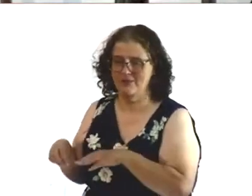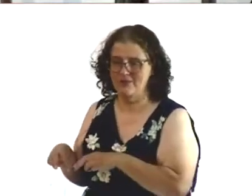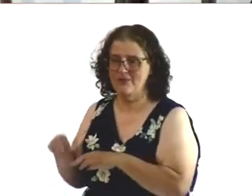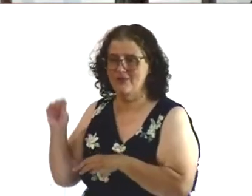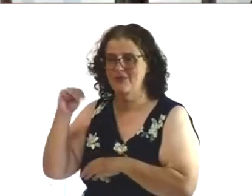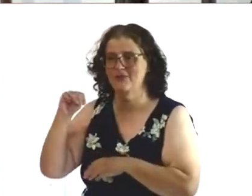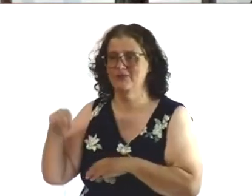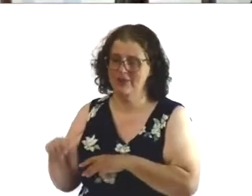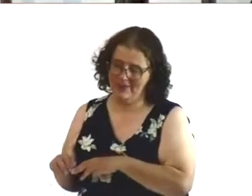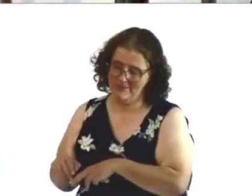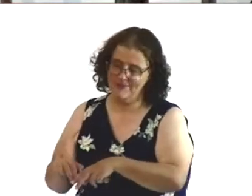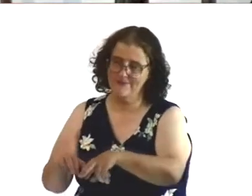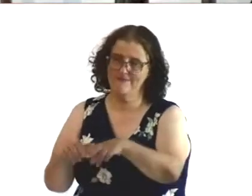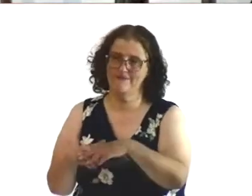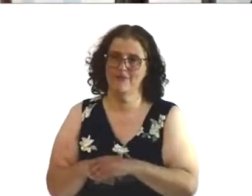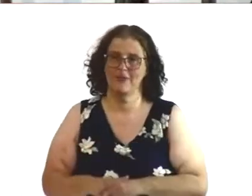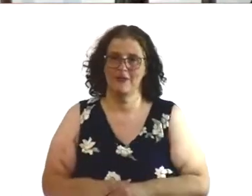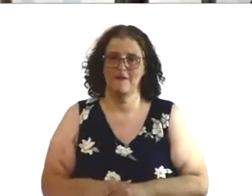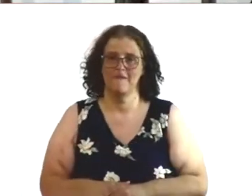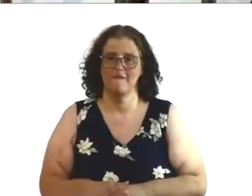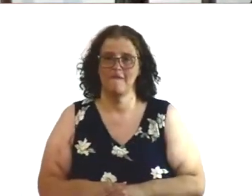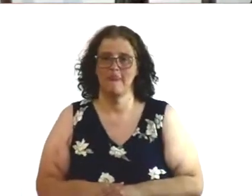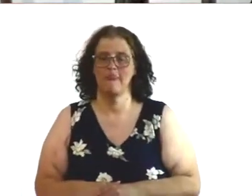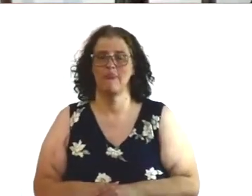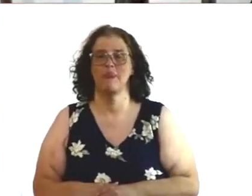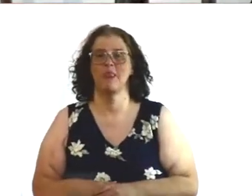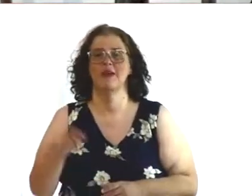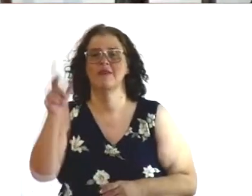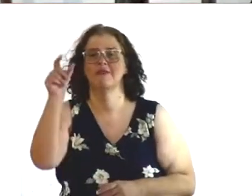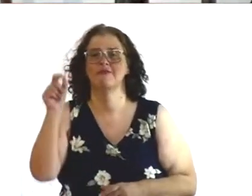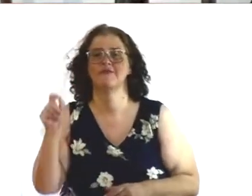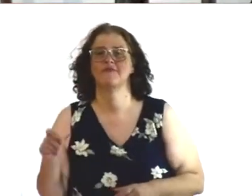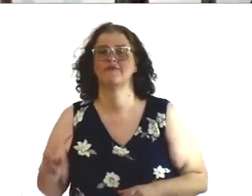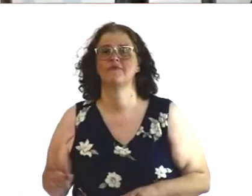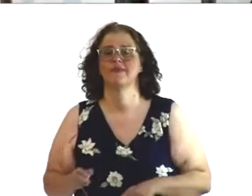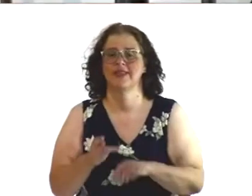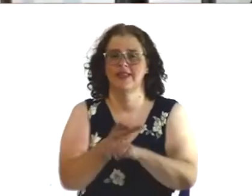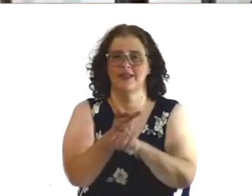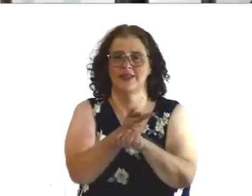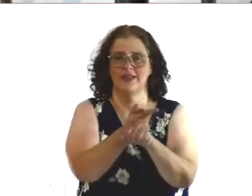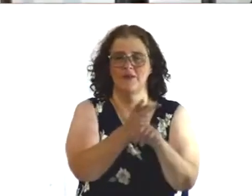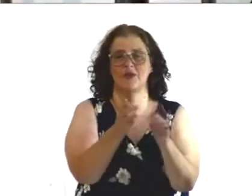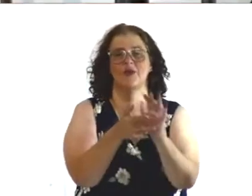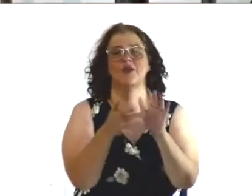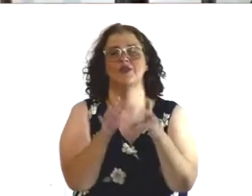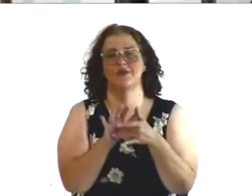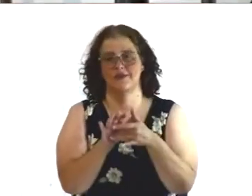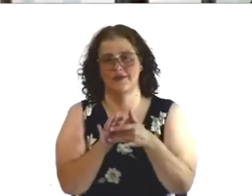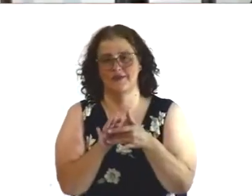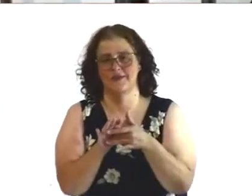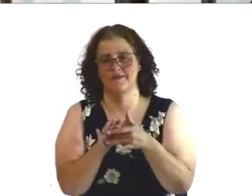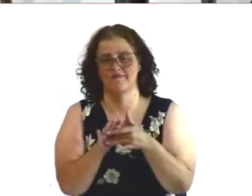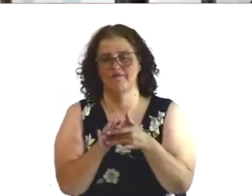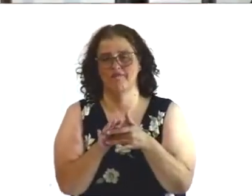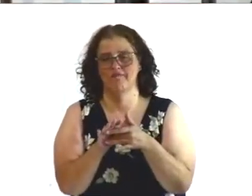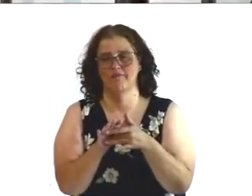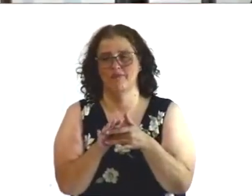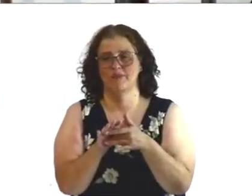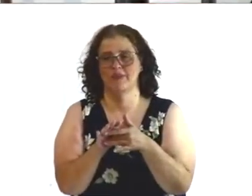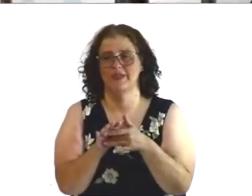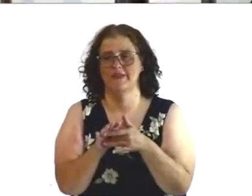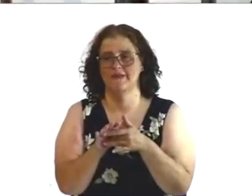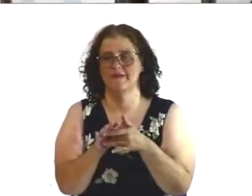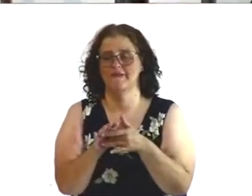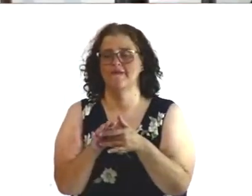olha só o detalhe de quem procura Jesus não para adorar, para matar, age com